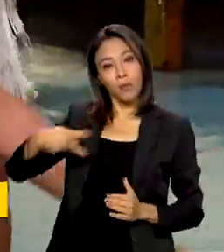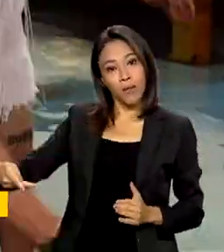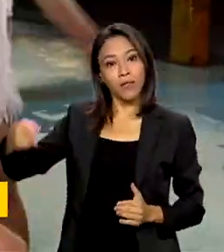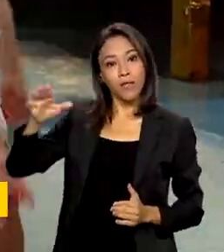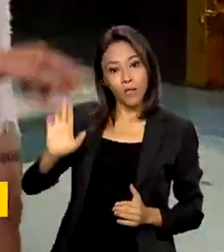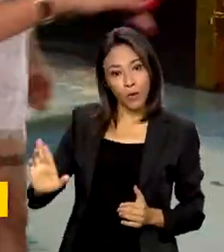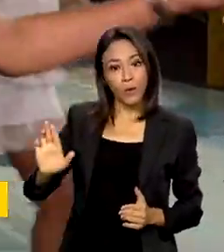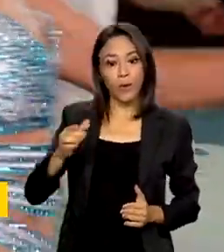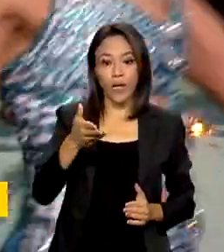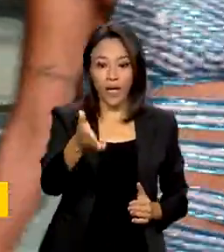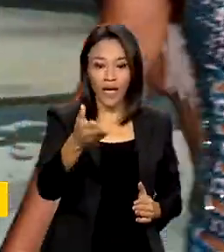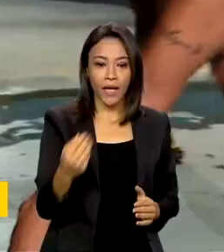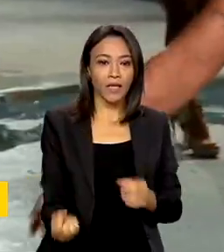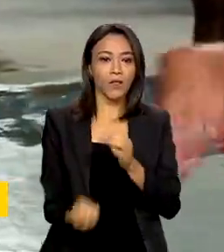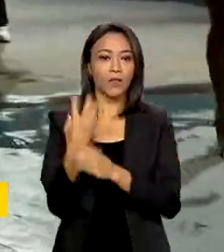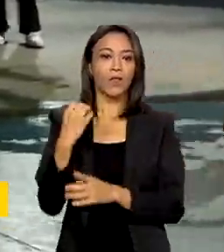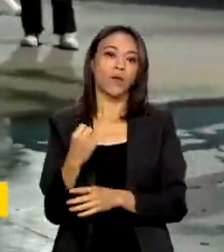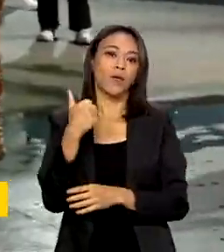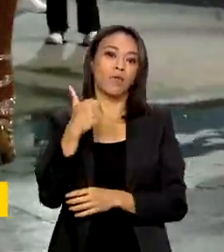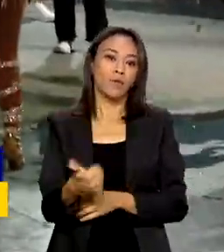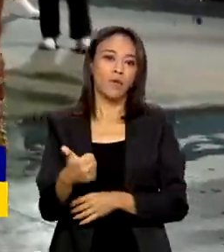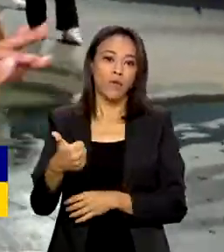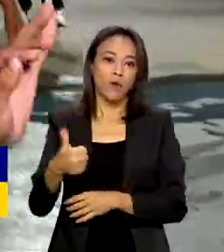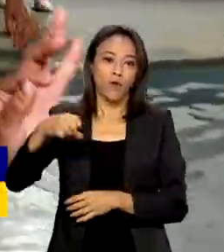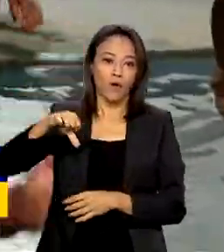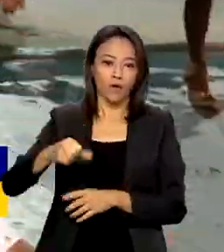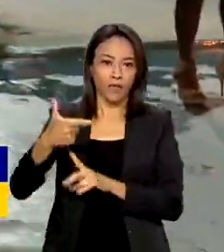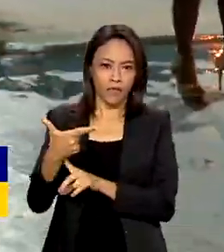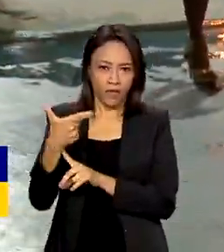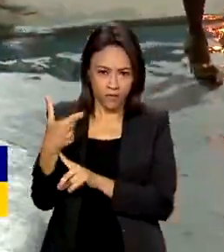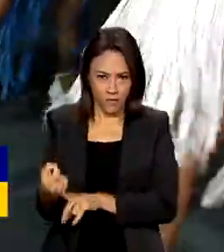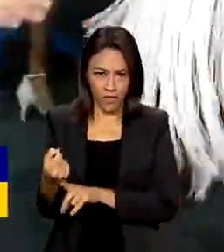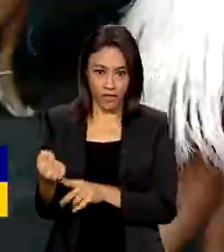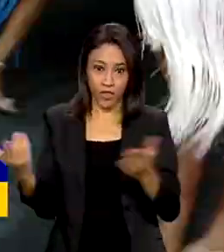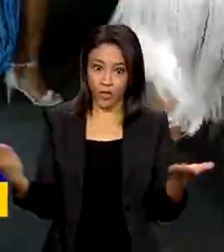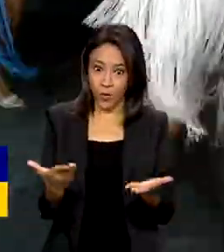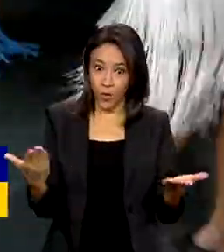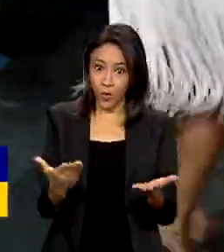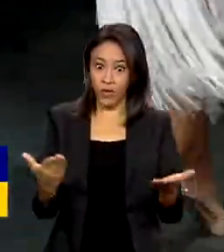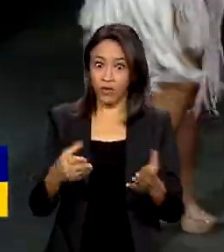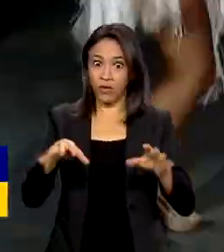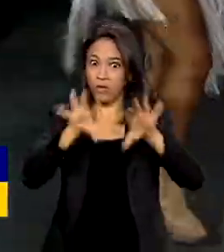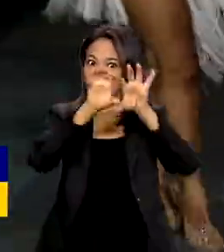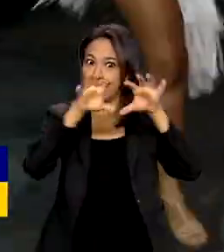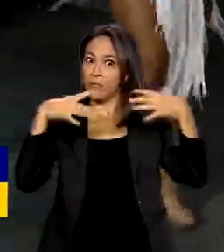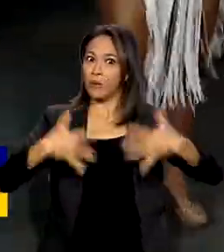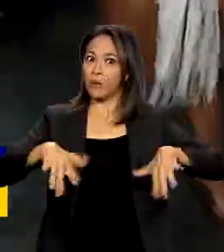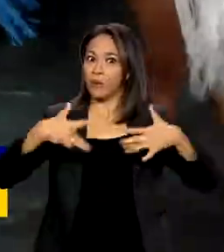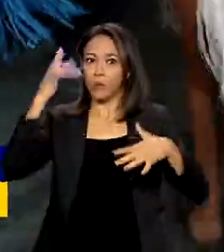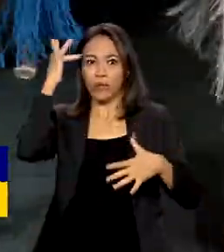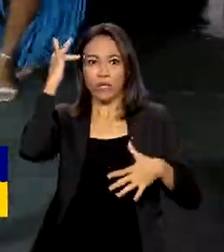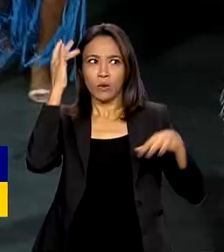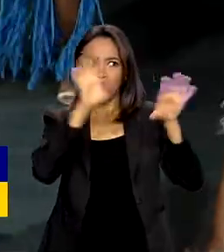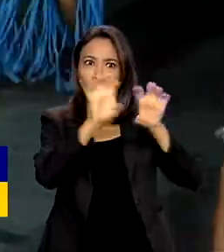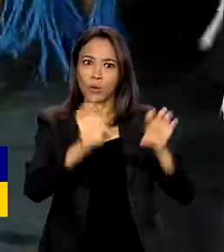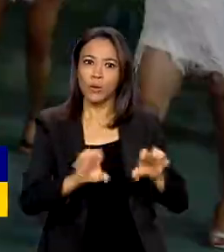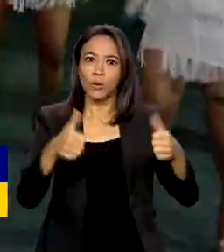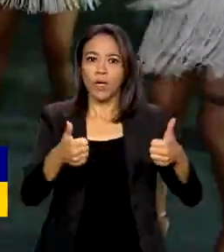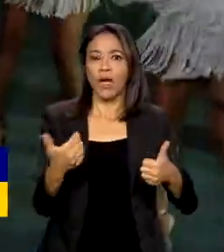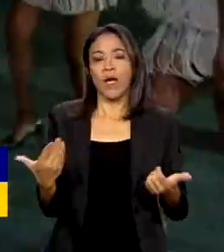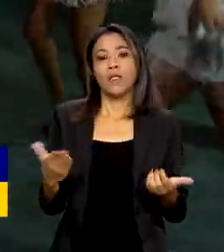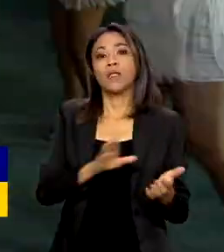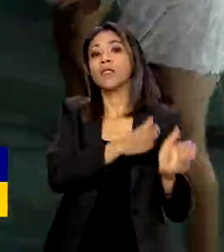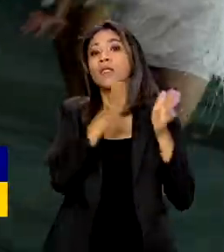samba nasceram em 1920 e aos poucos foram ganhando estrutura e reconhecimento. A partir de 1980,